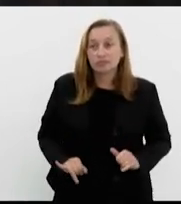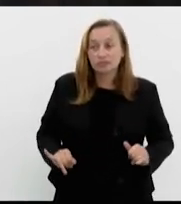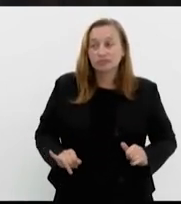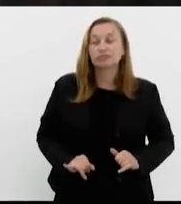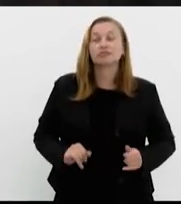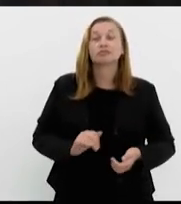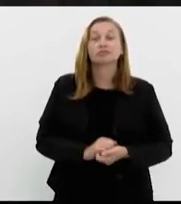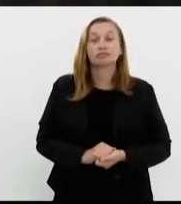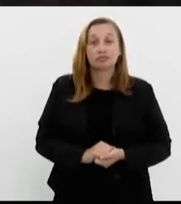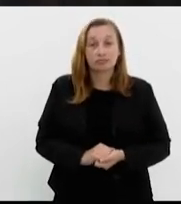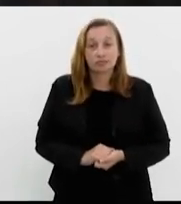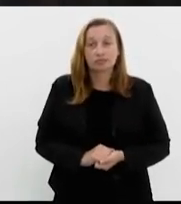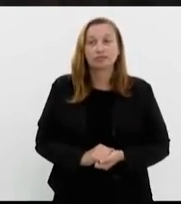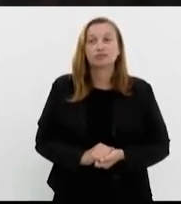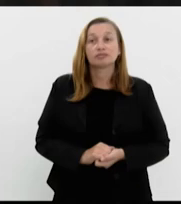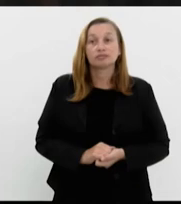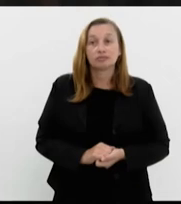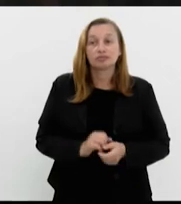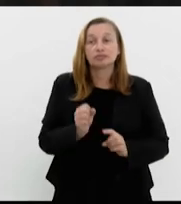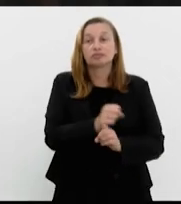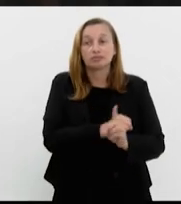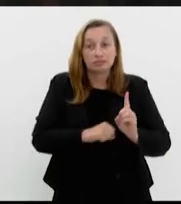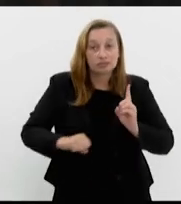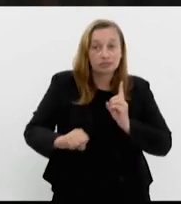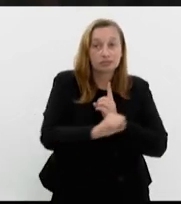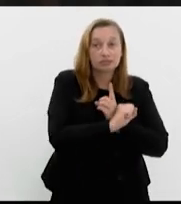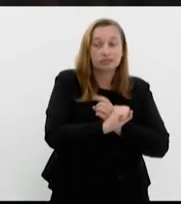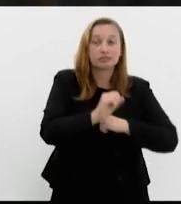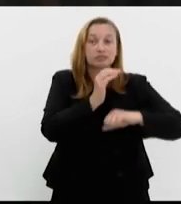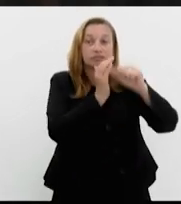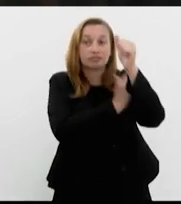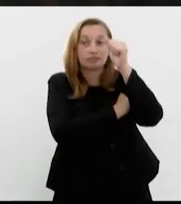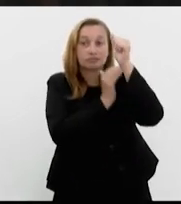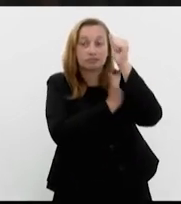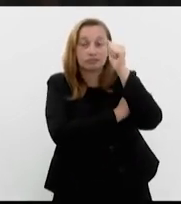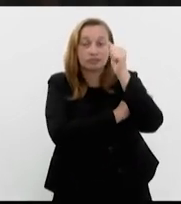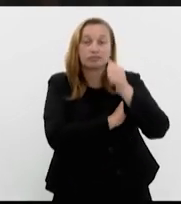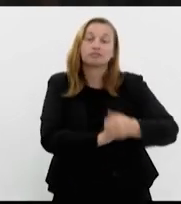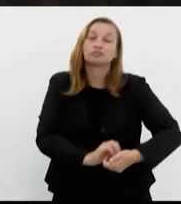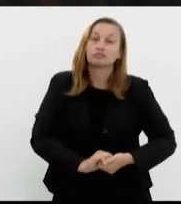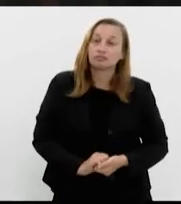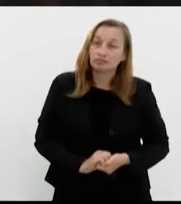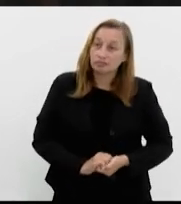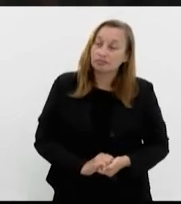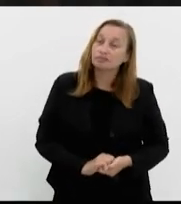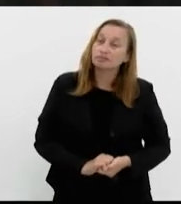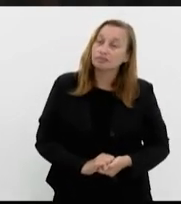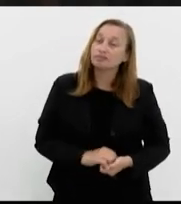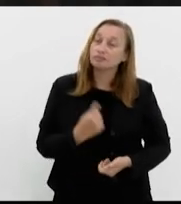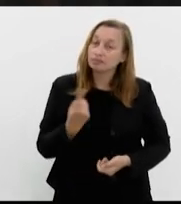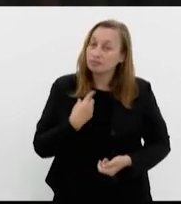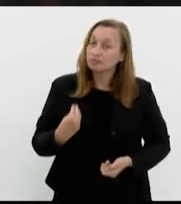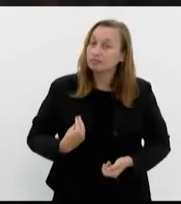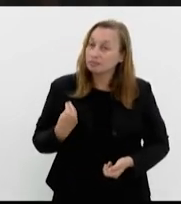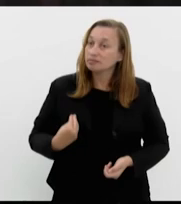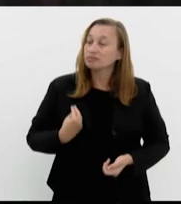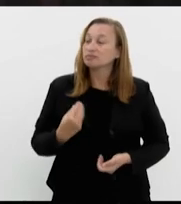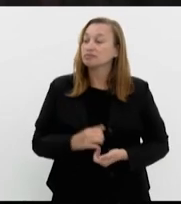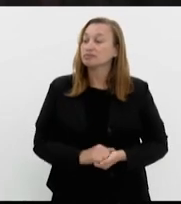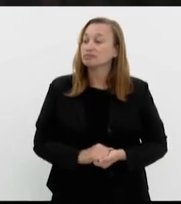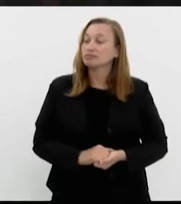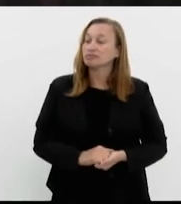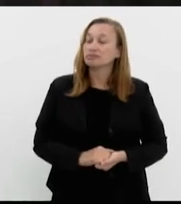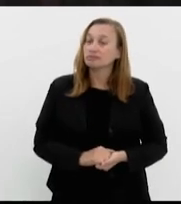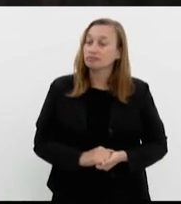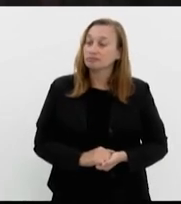enfrentar essa sociedade machista que nós vivemos. Né?